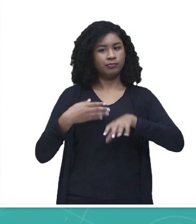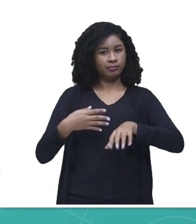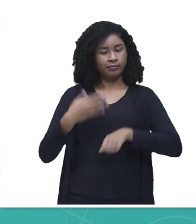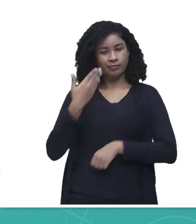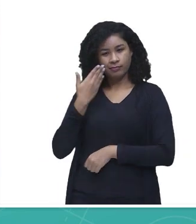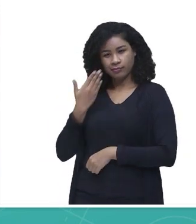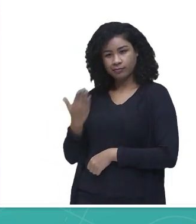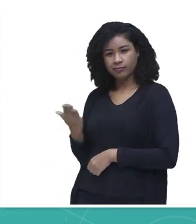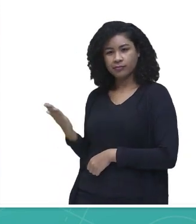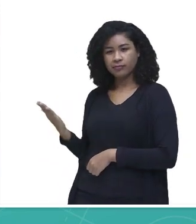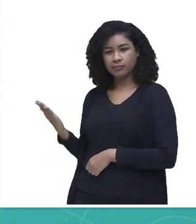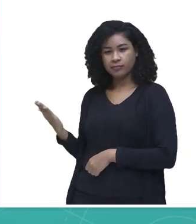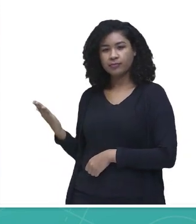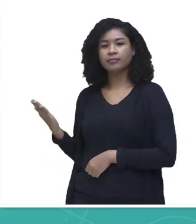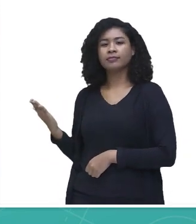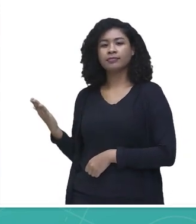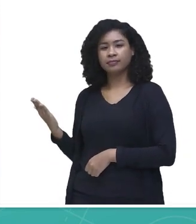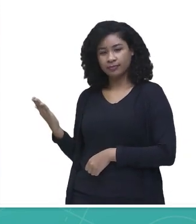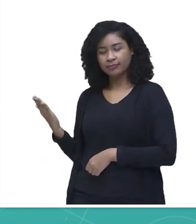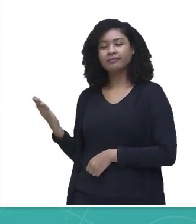gente observa aqui, olha só.